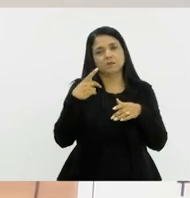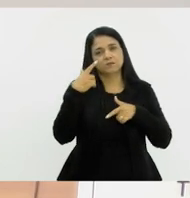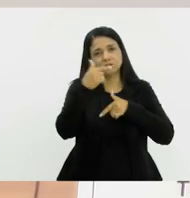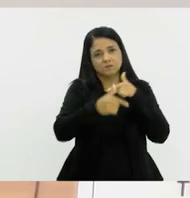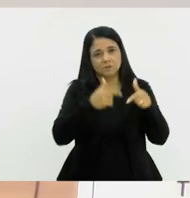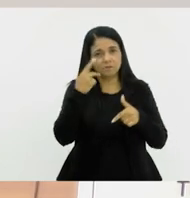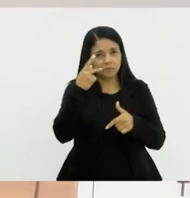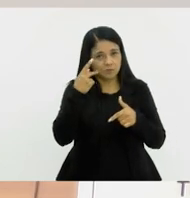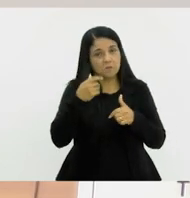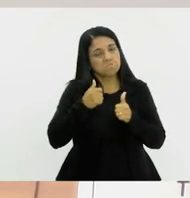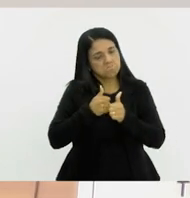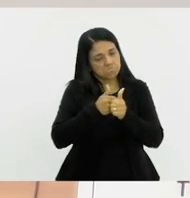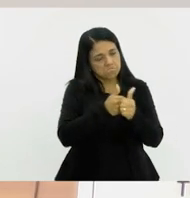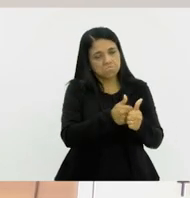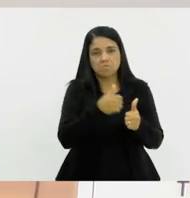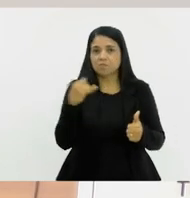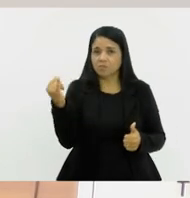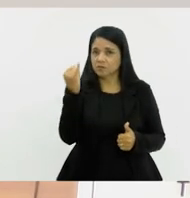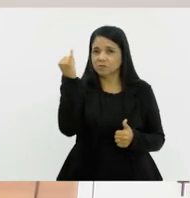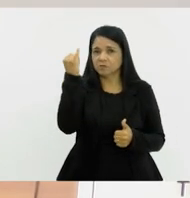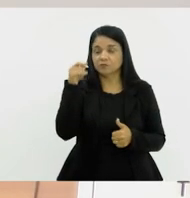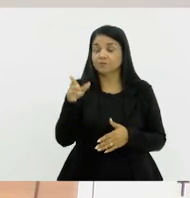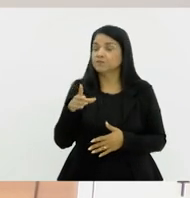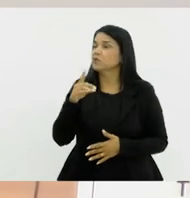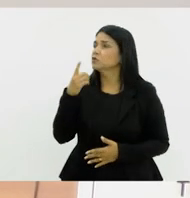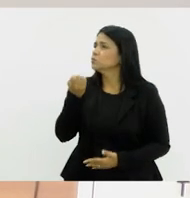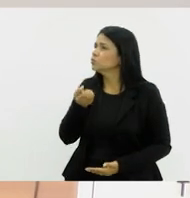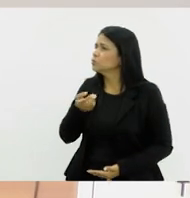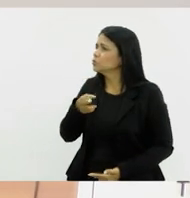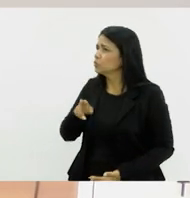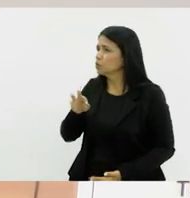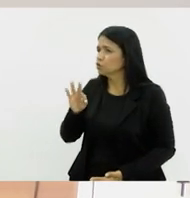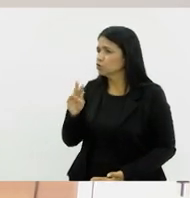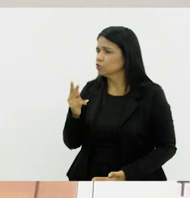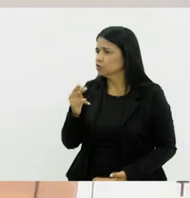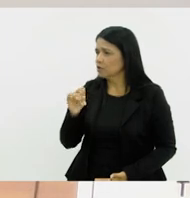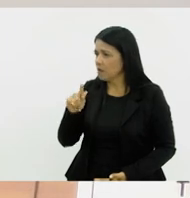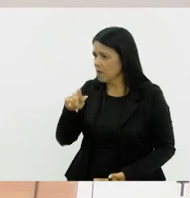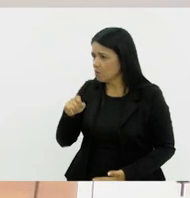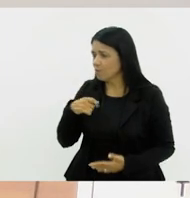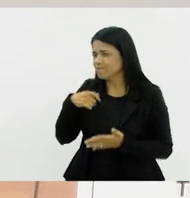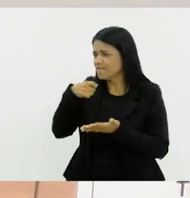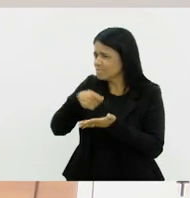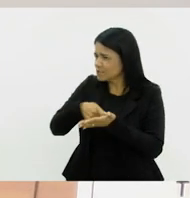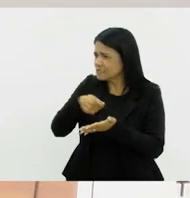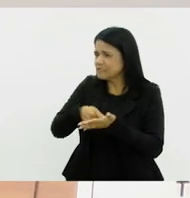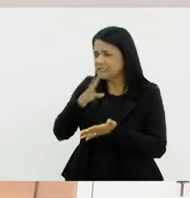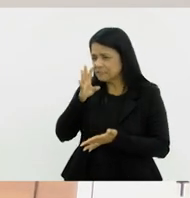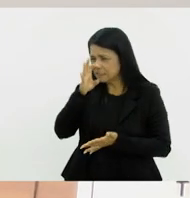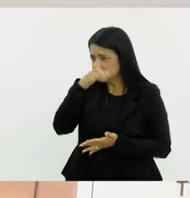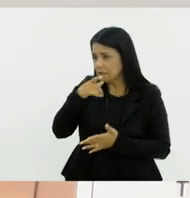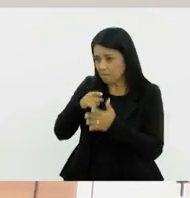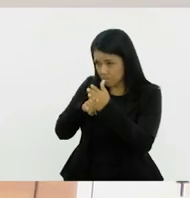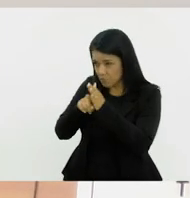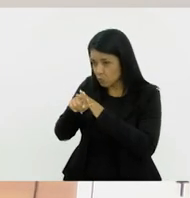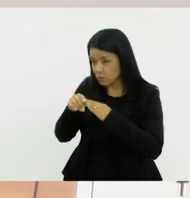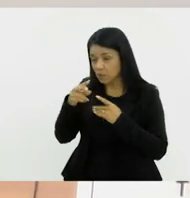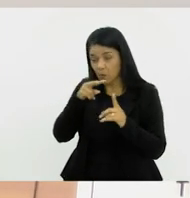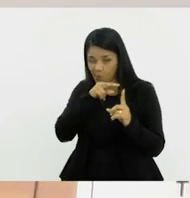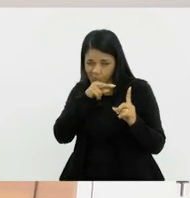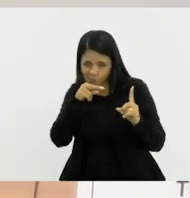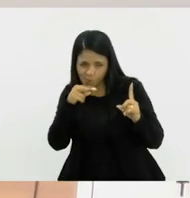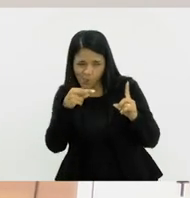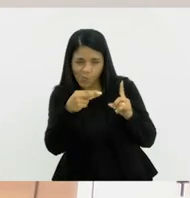acompanhar. Doutor Tiago, desculpe insistir na pergunta, mas assim, olhando na questão